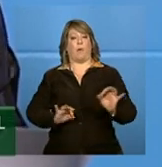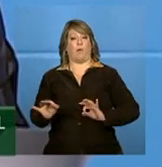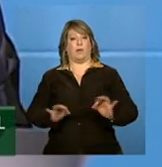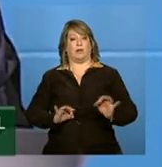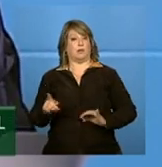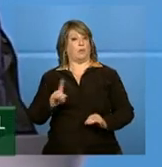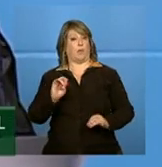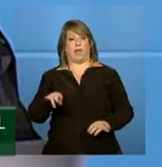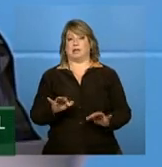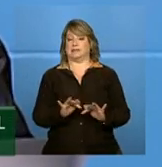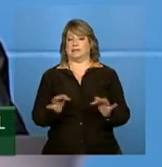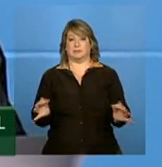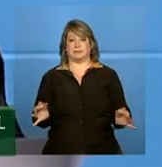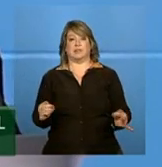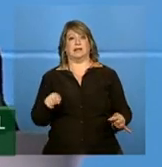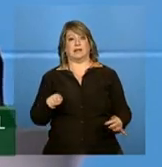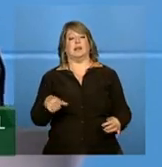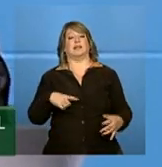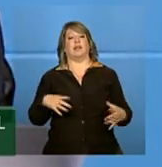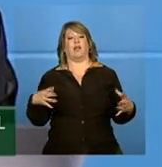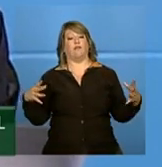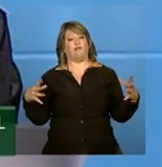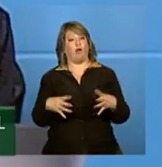é simples, ele envolve